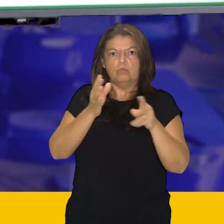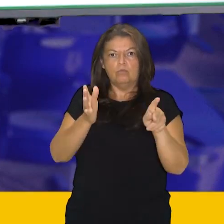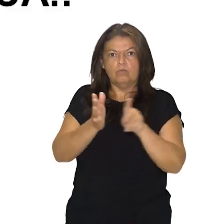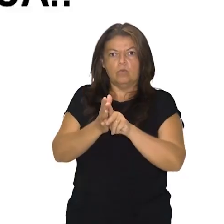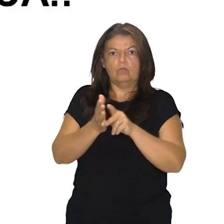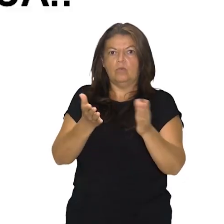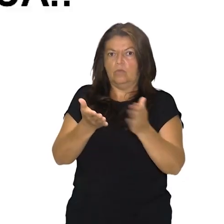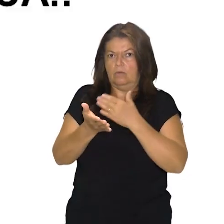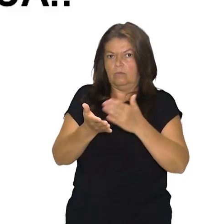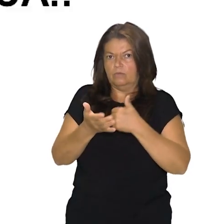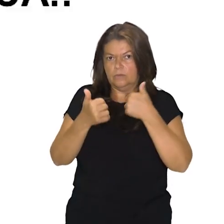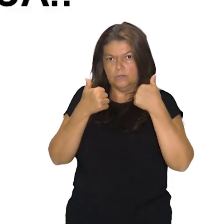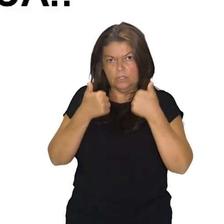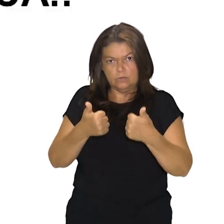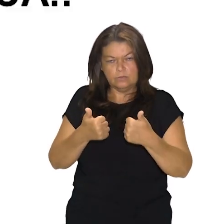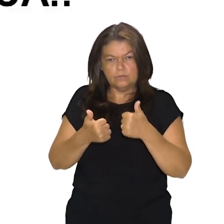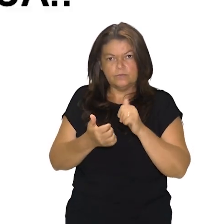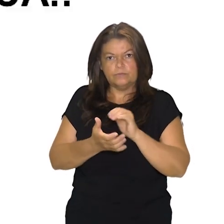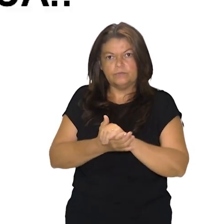certo?